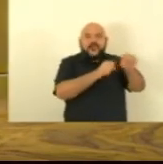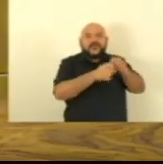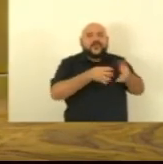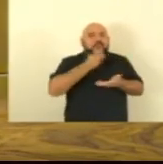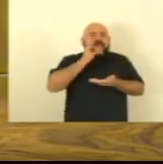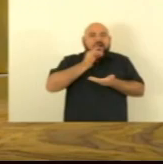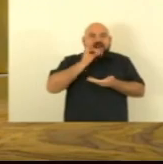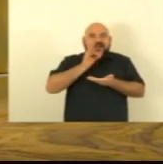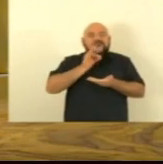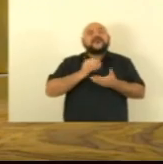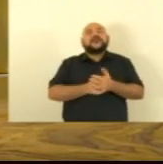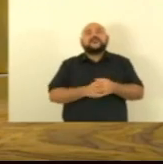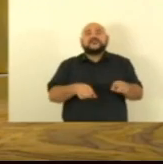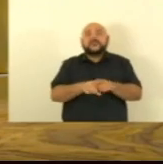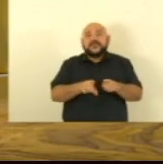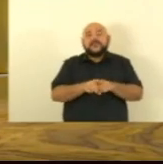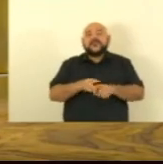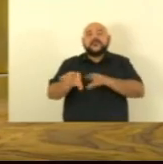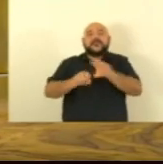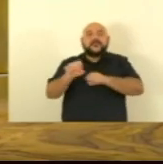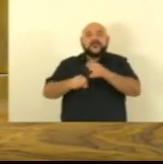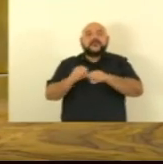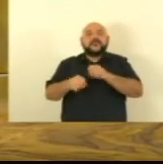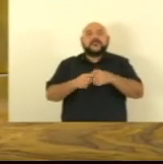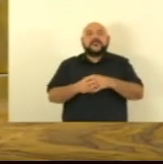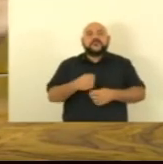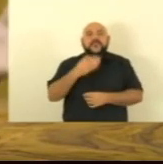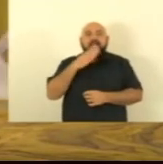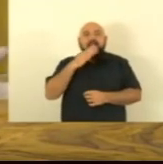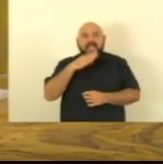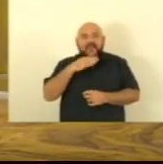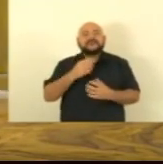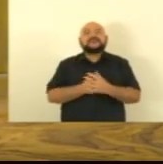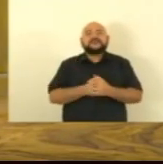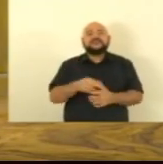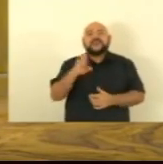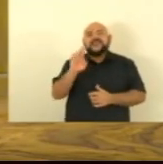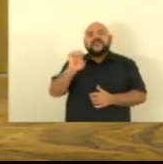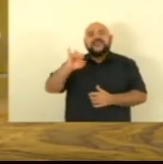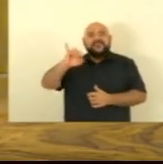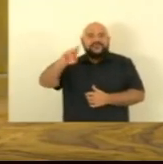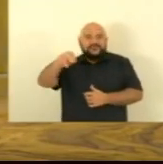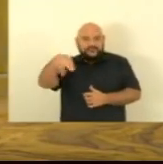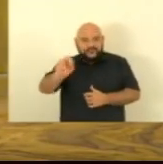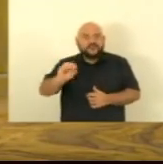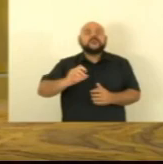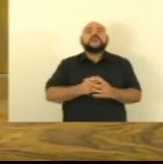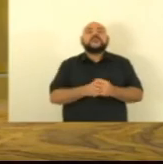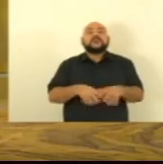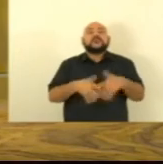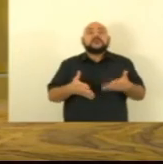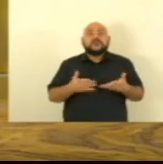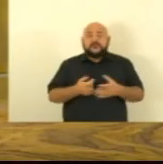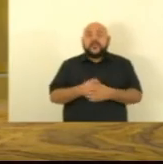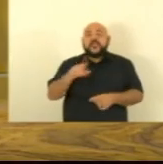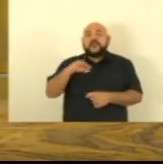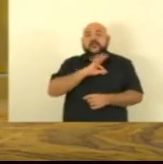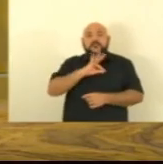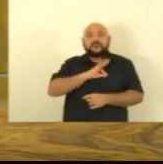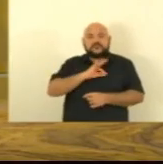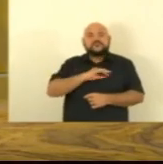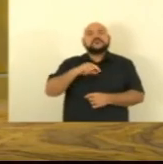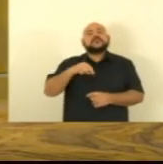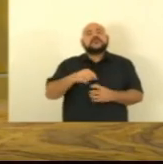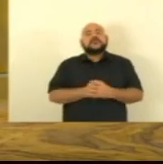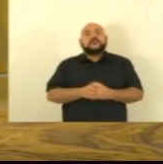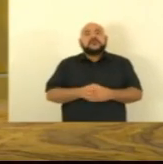a colheita da pimenta do reino. São operações que são realizadas com o nosso efetivo da Polícia Militar